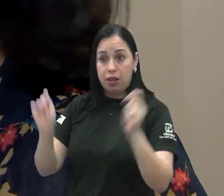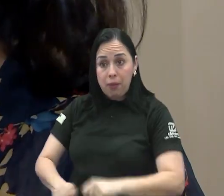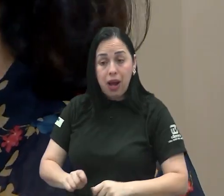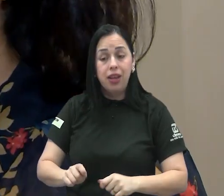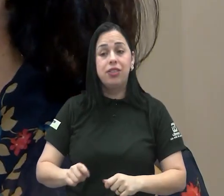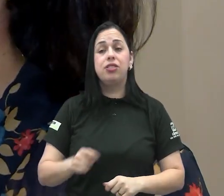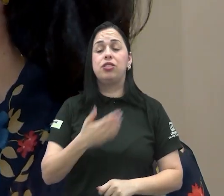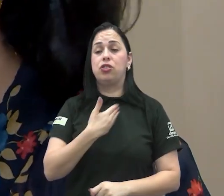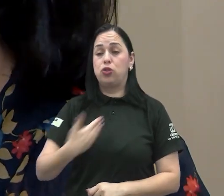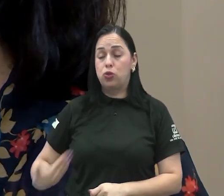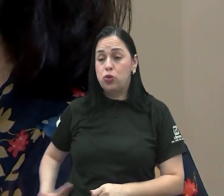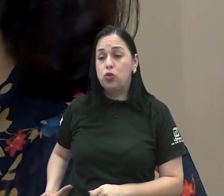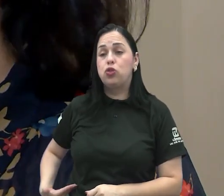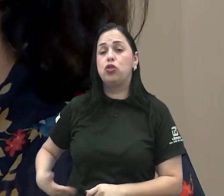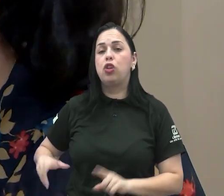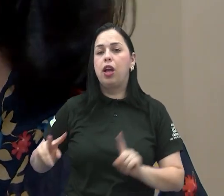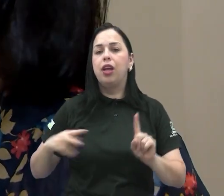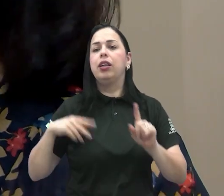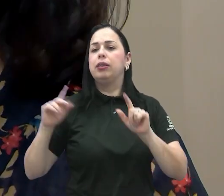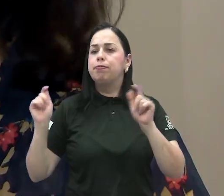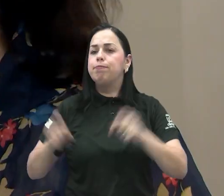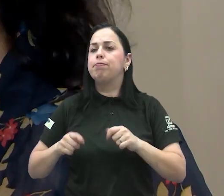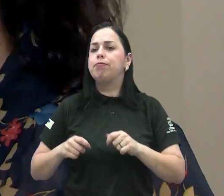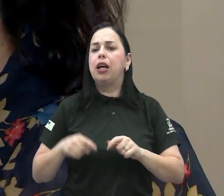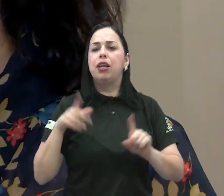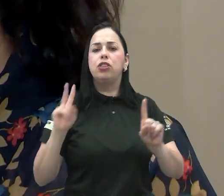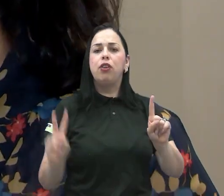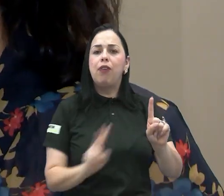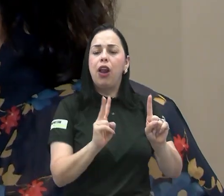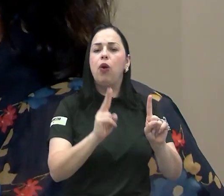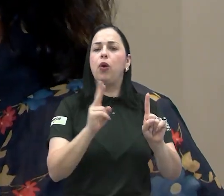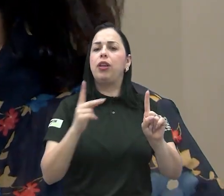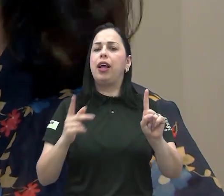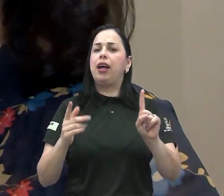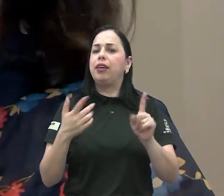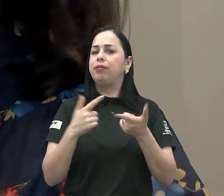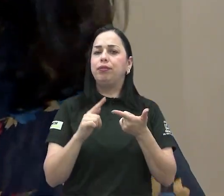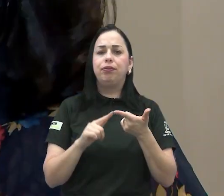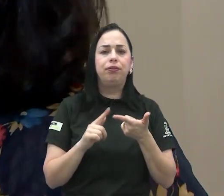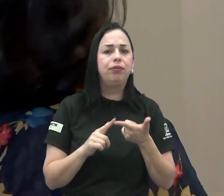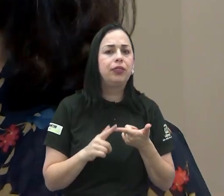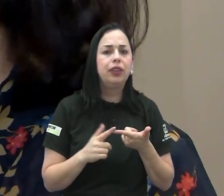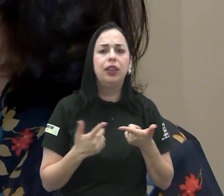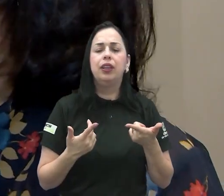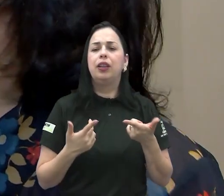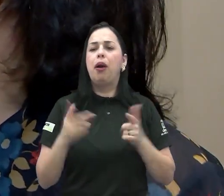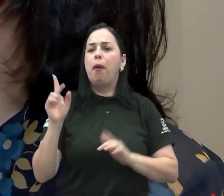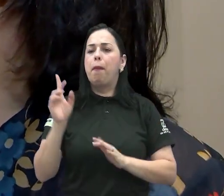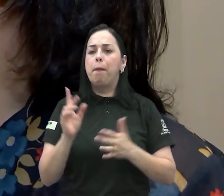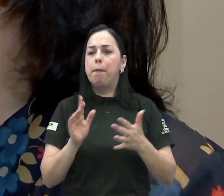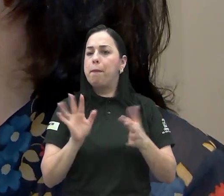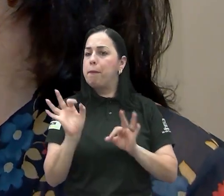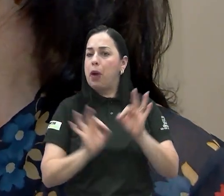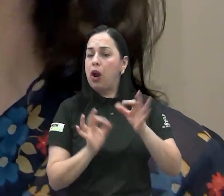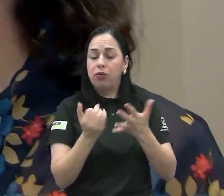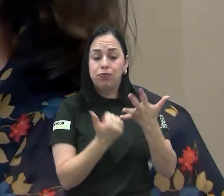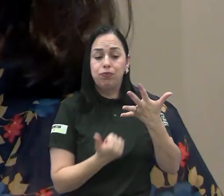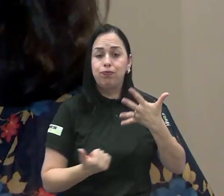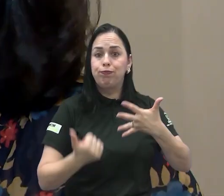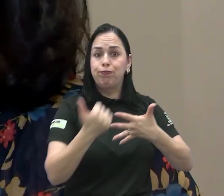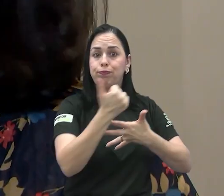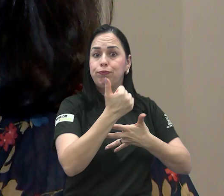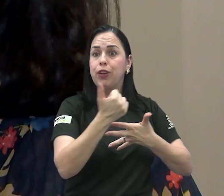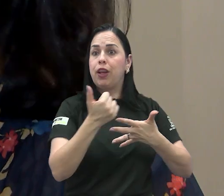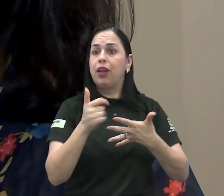poder público pode valorizar, pode incentivar, até que ter um programa de bolsas, um plano